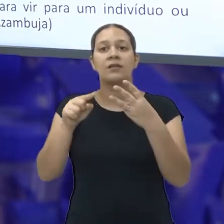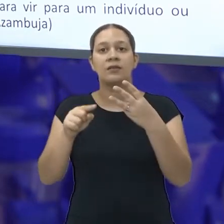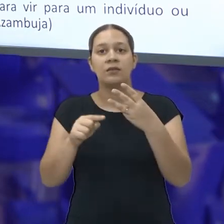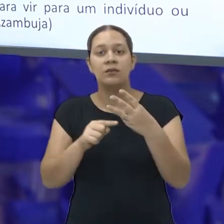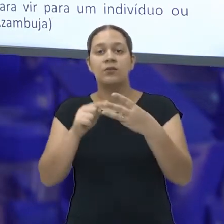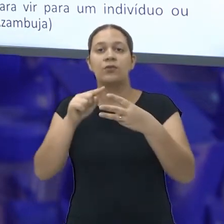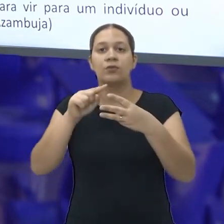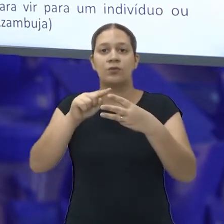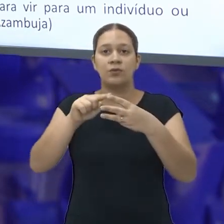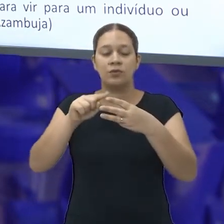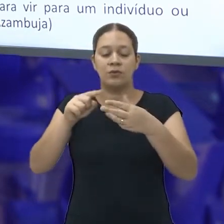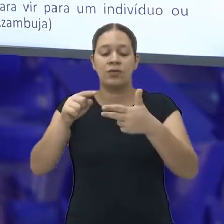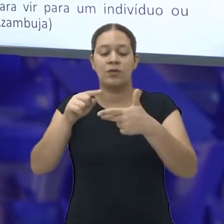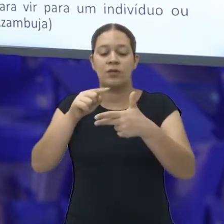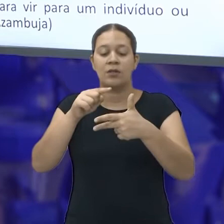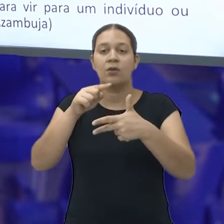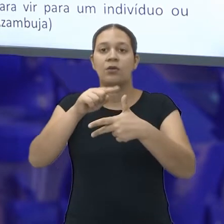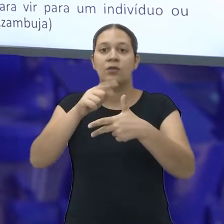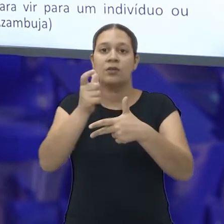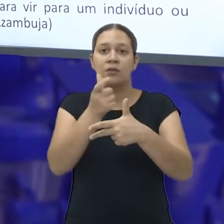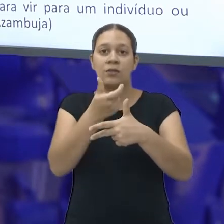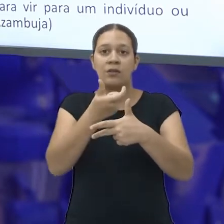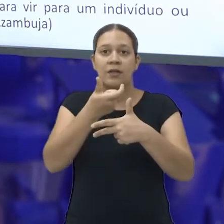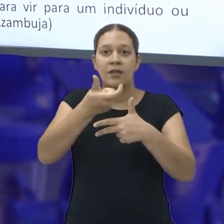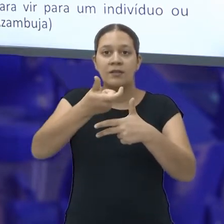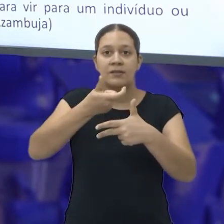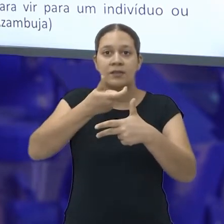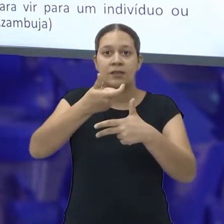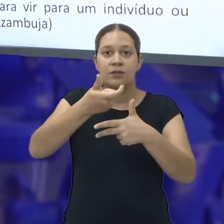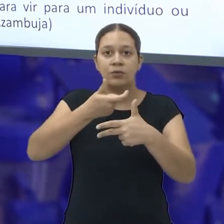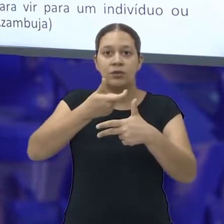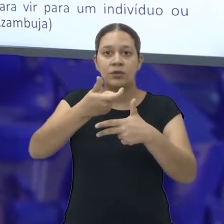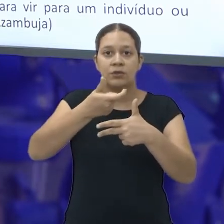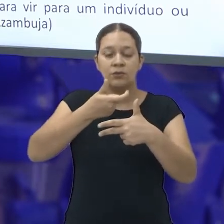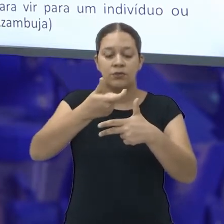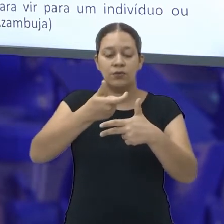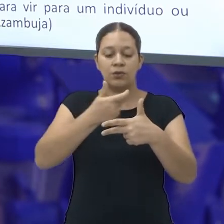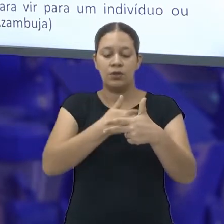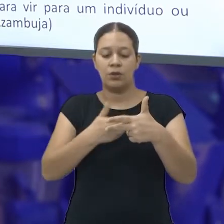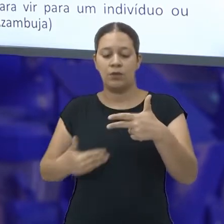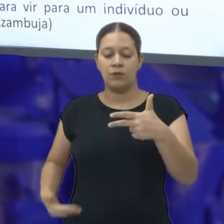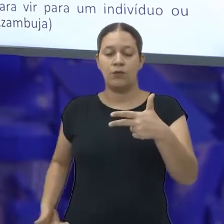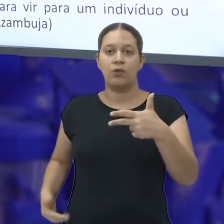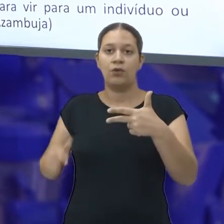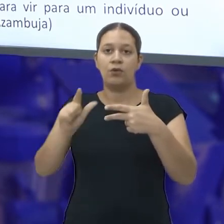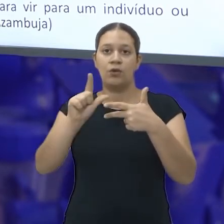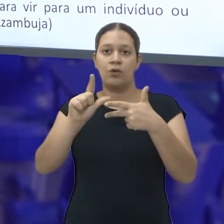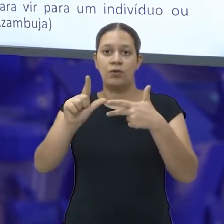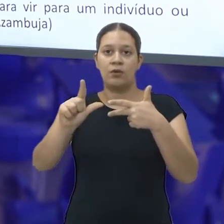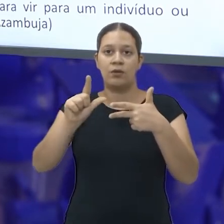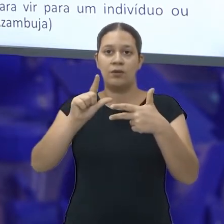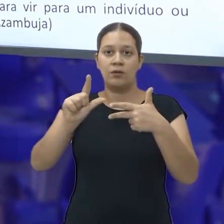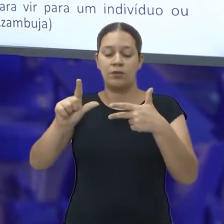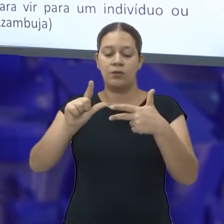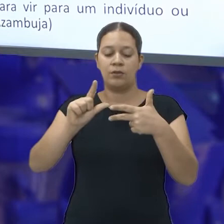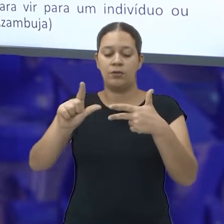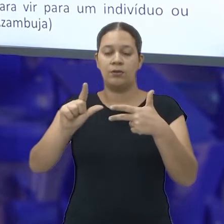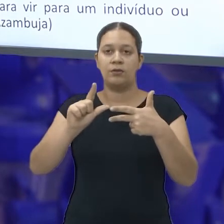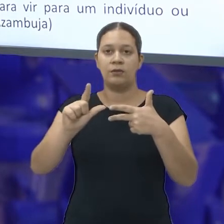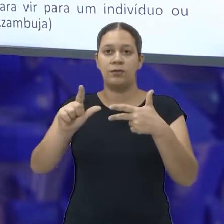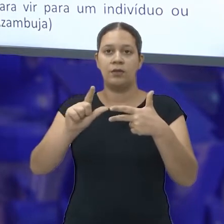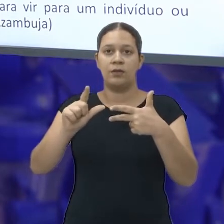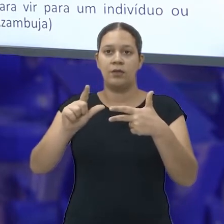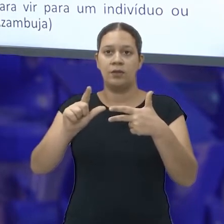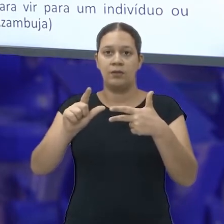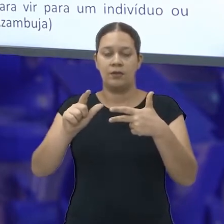O executivo, que é o que a gente chama de governo, o legislativo, que é o parlamento, numa